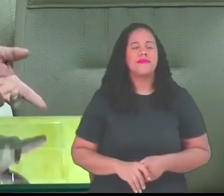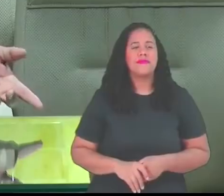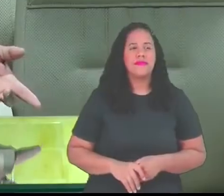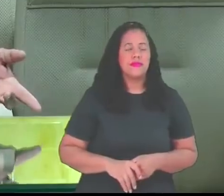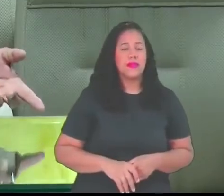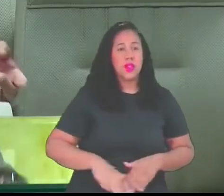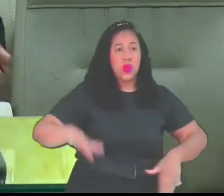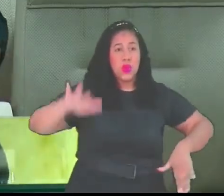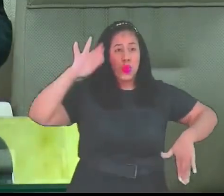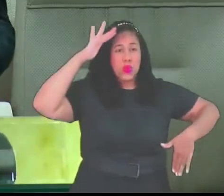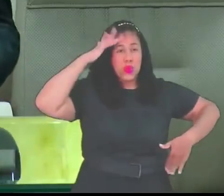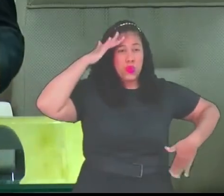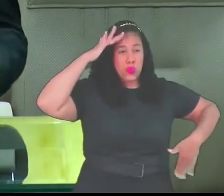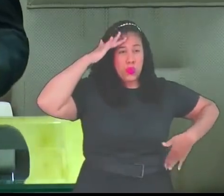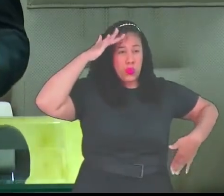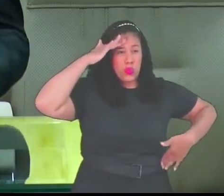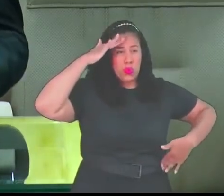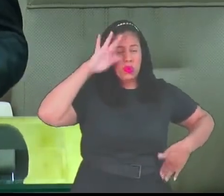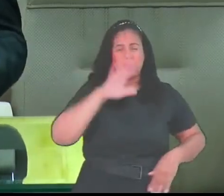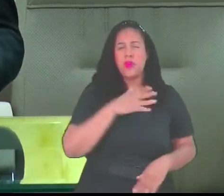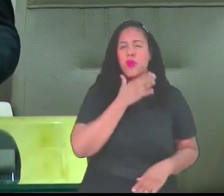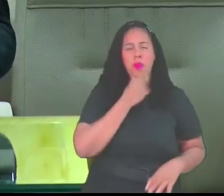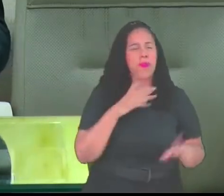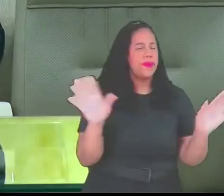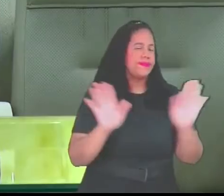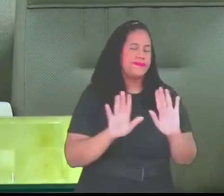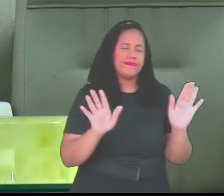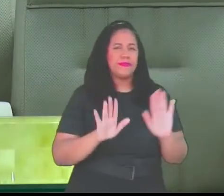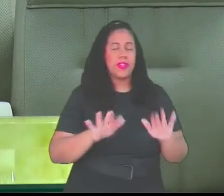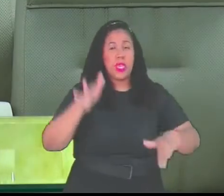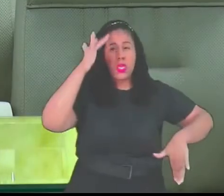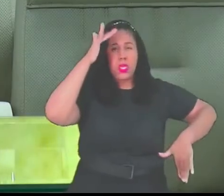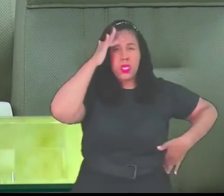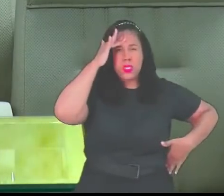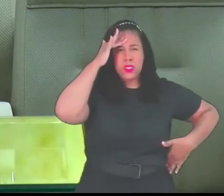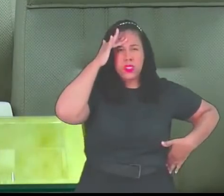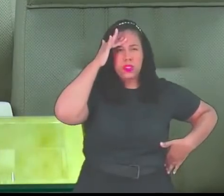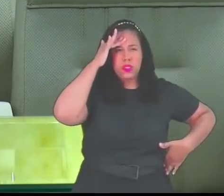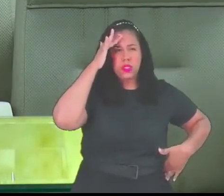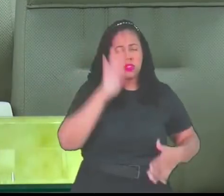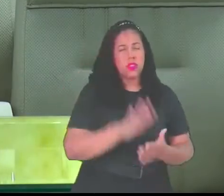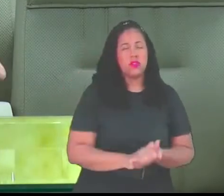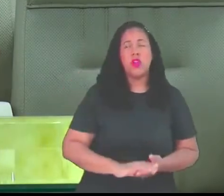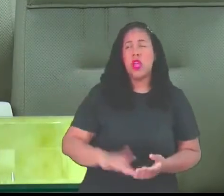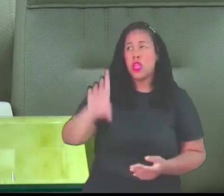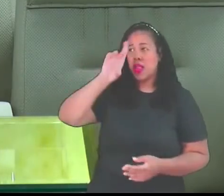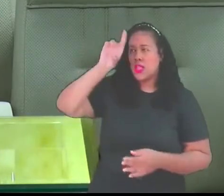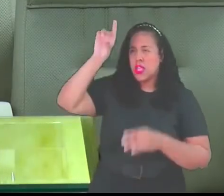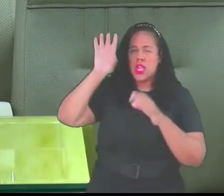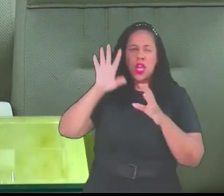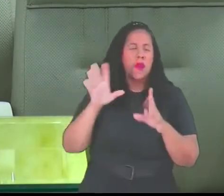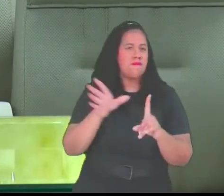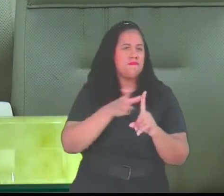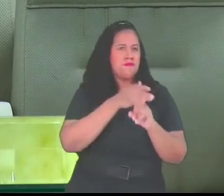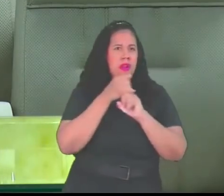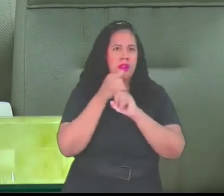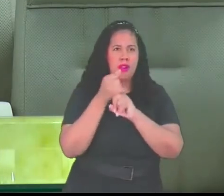Os exércitos dele não são humanos. Os exércitos dele são sobrenatural.